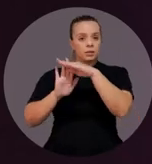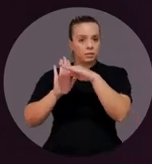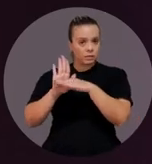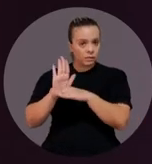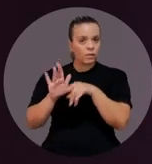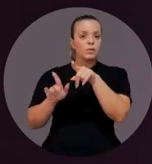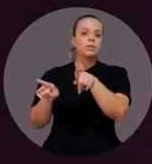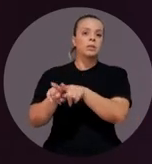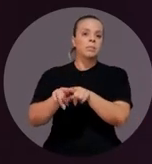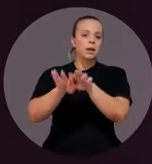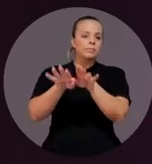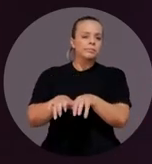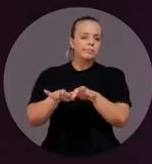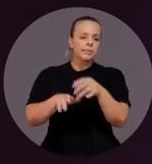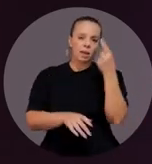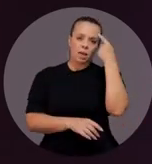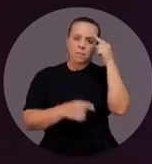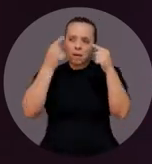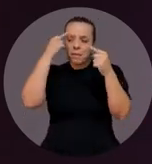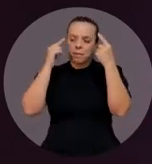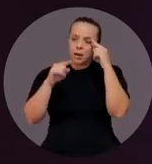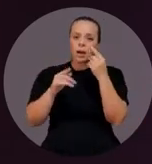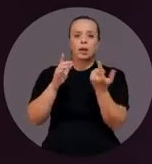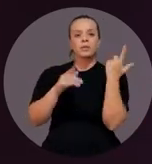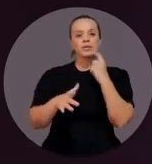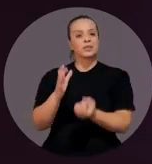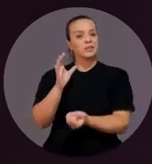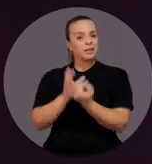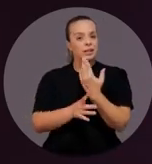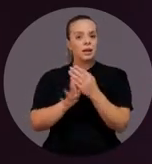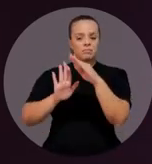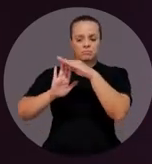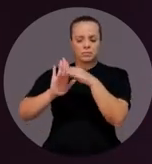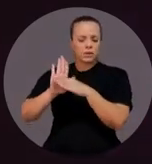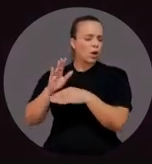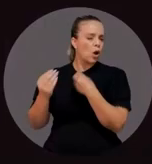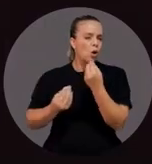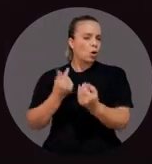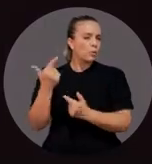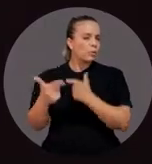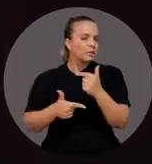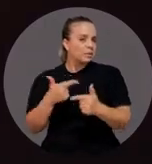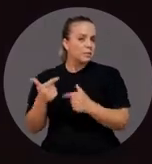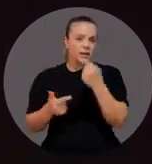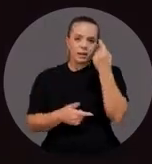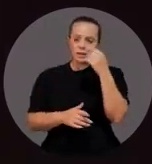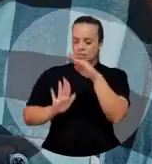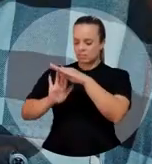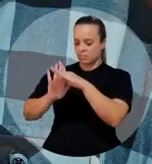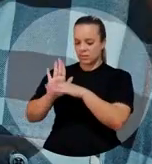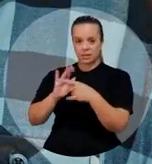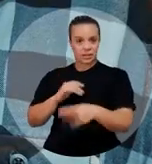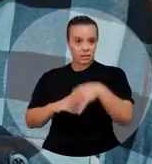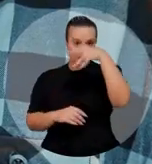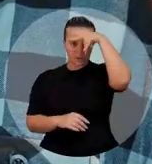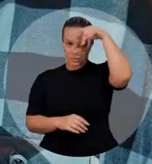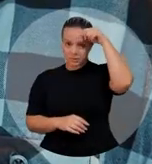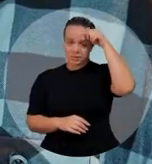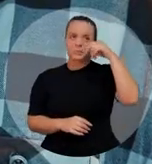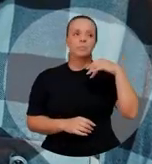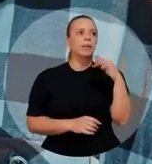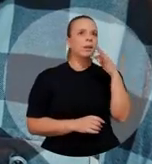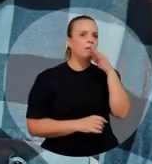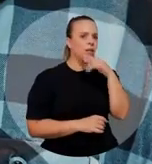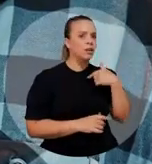Você também escreve as suas ideias e elas vão chegando em roteiros. E aí, como é que é ser um roteirista em Mato Grosso? Eu acredito